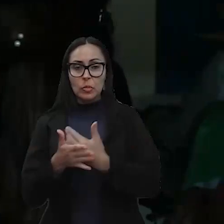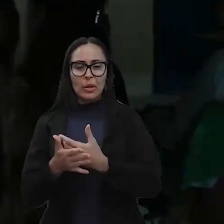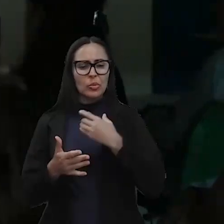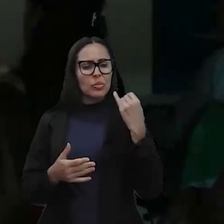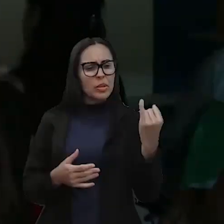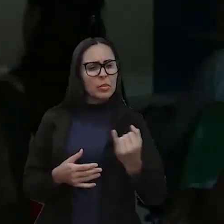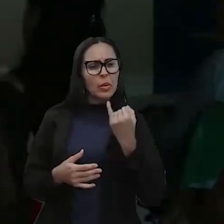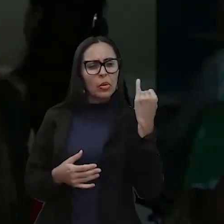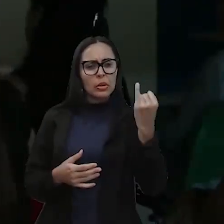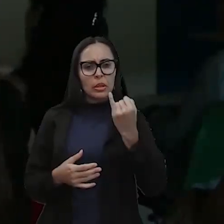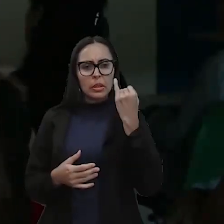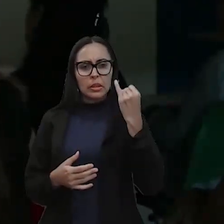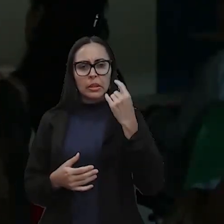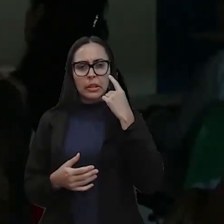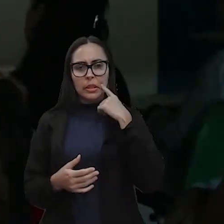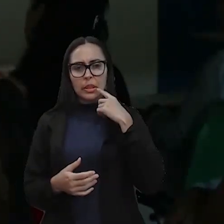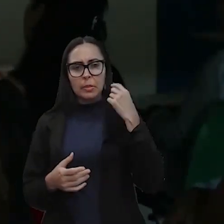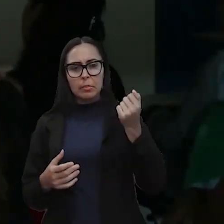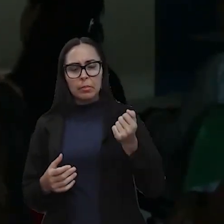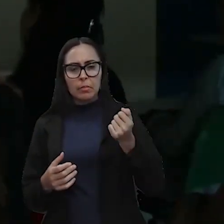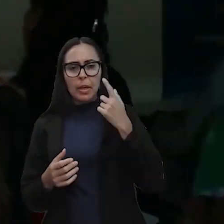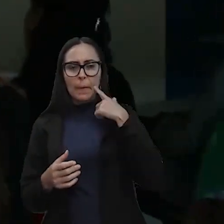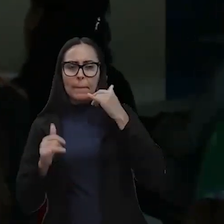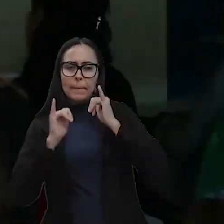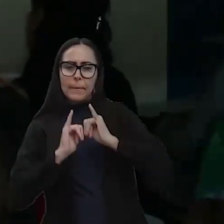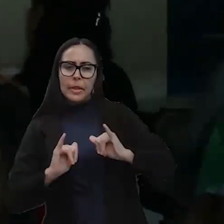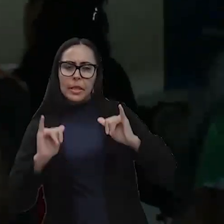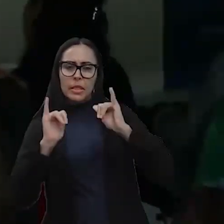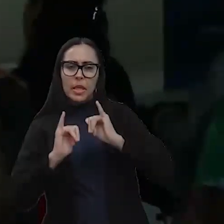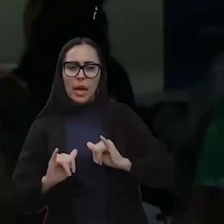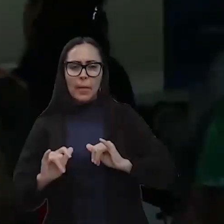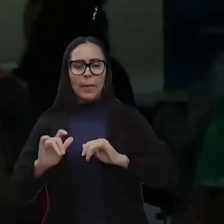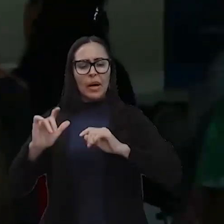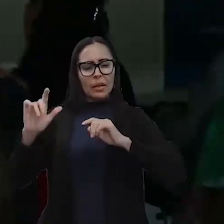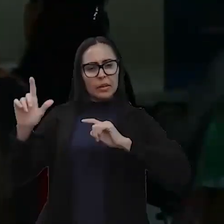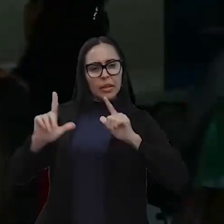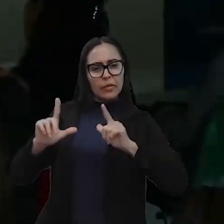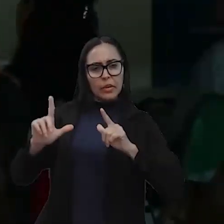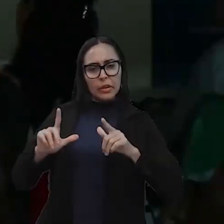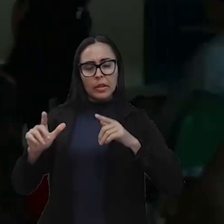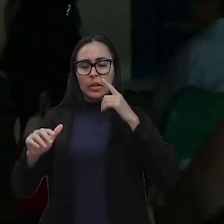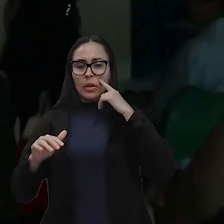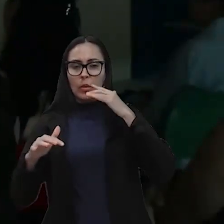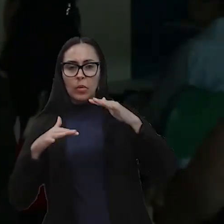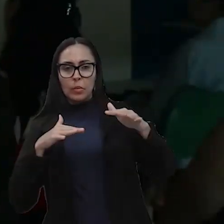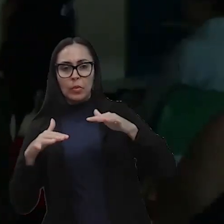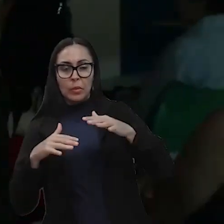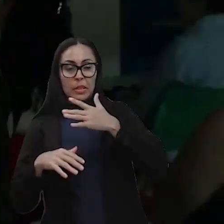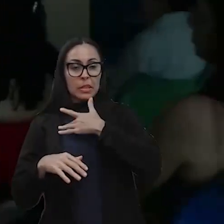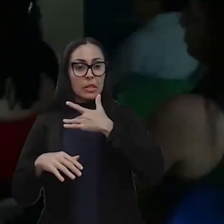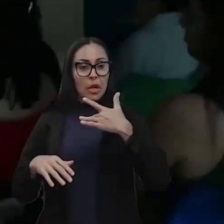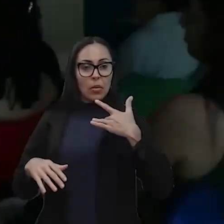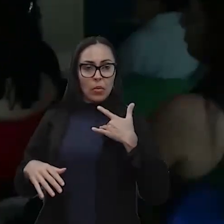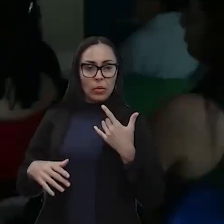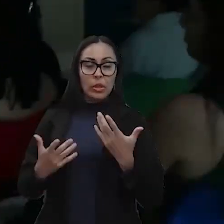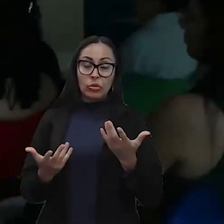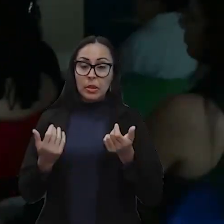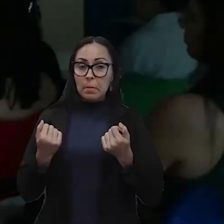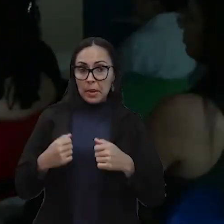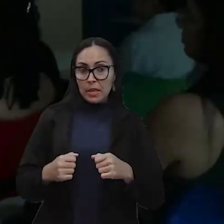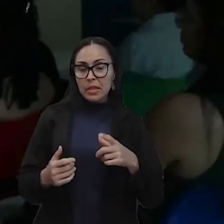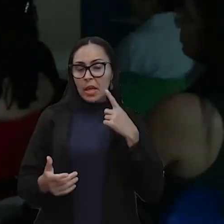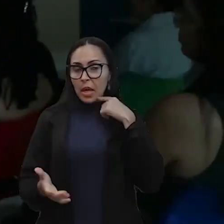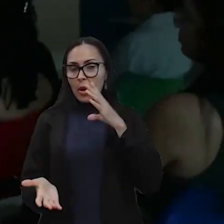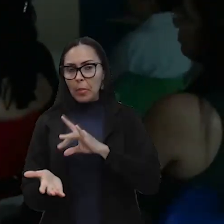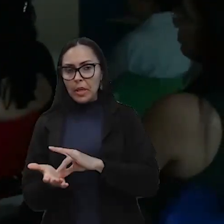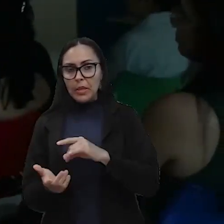mídia, para a população geral como um todo, para nós da sociedade de saúde como um todo, porque a gente precisa realmente fazer isso aí.